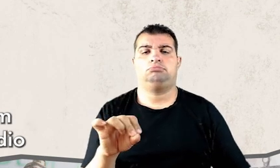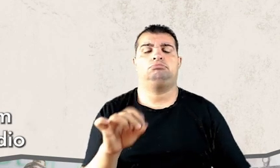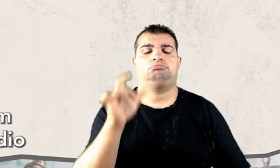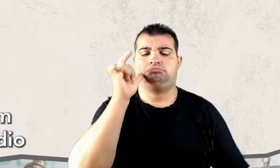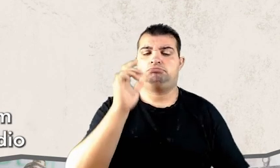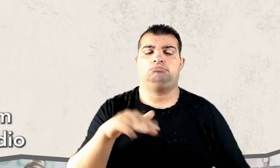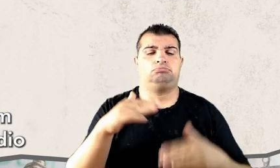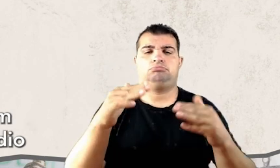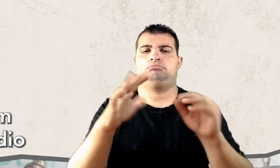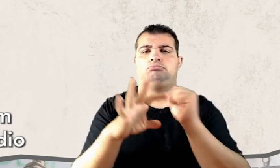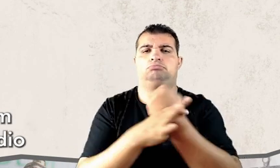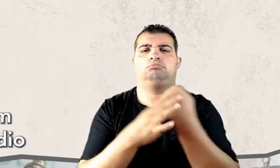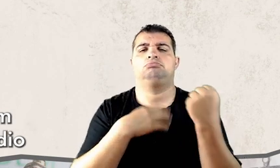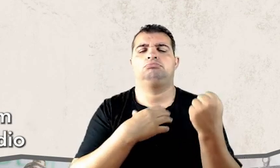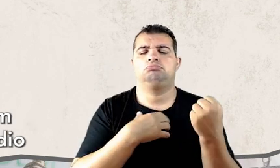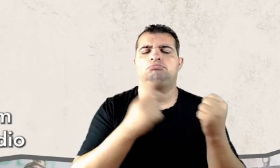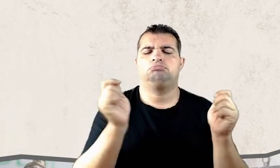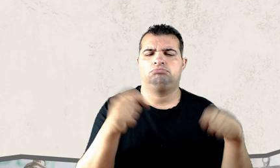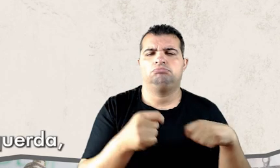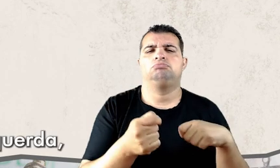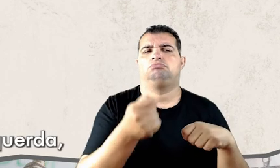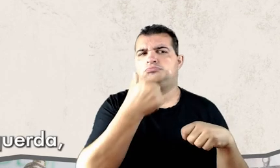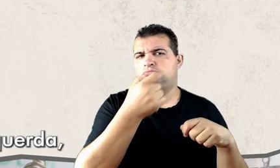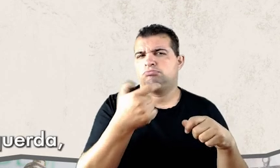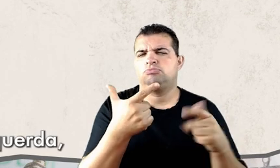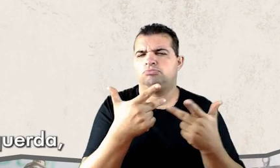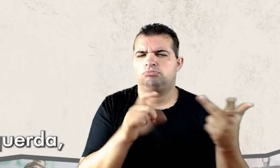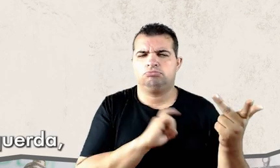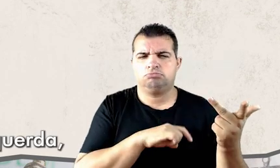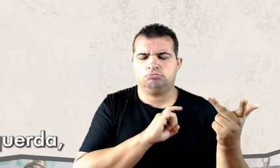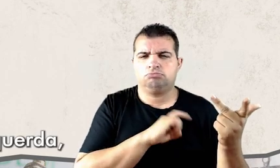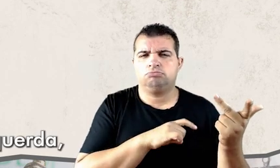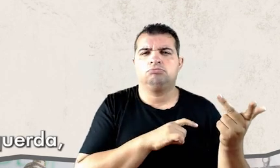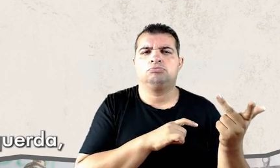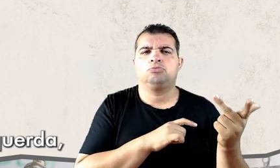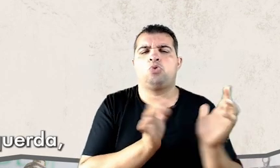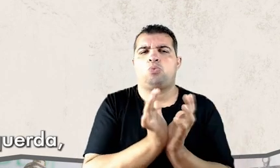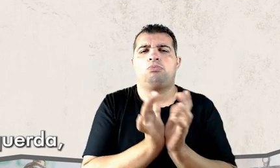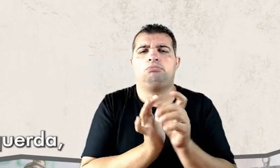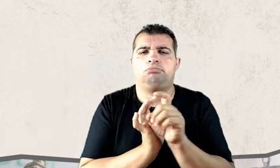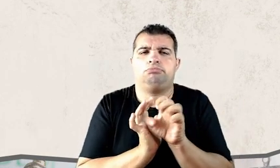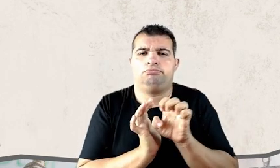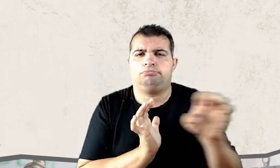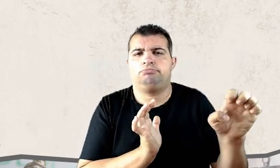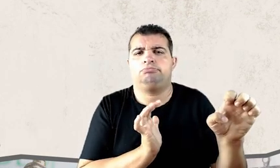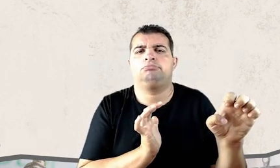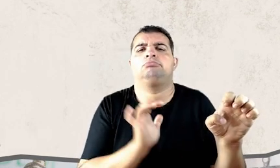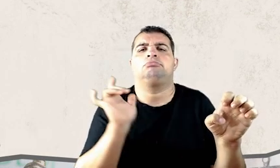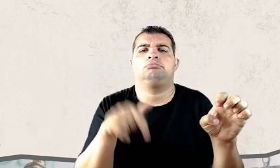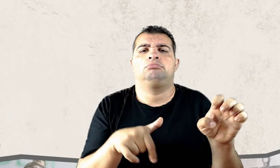frente com a segurança de que o remédio para os malefícios da extrema esquerda